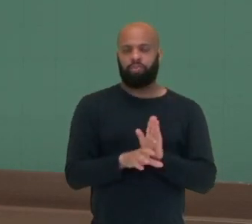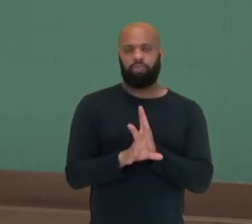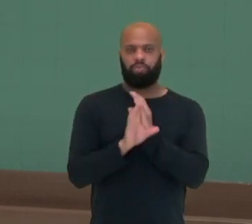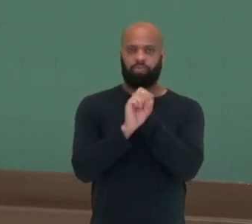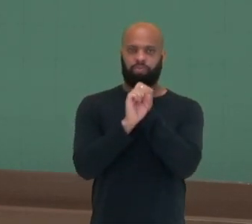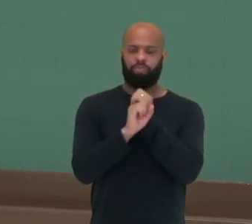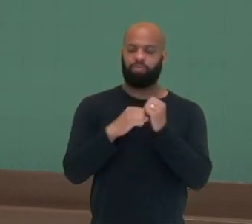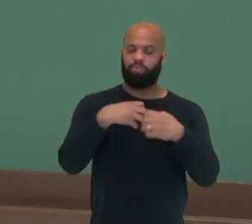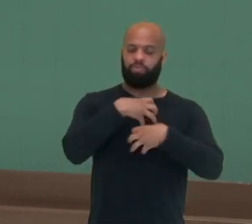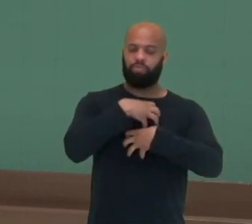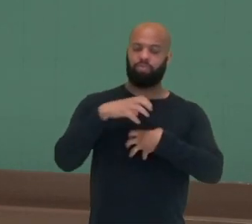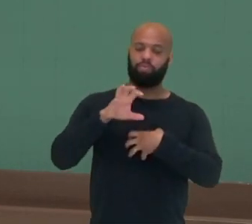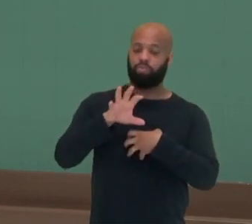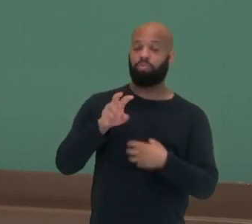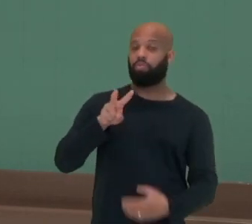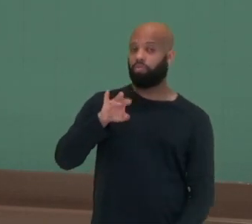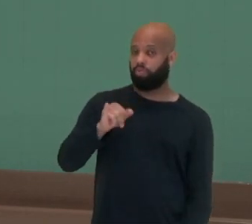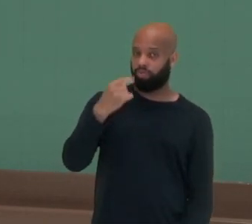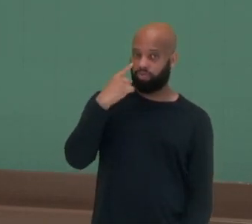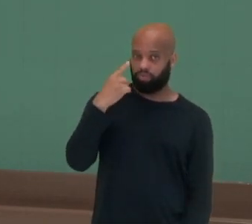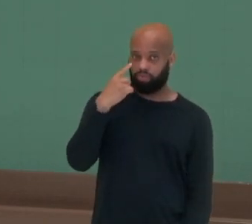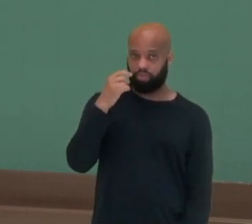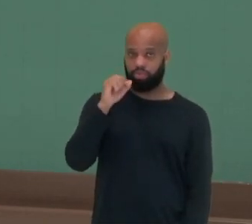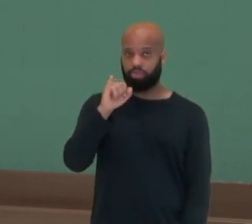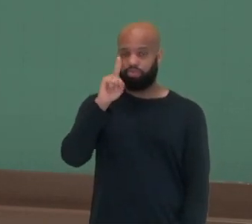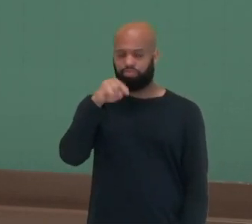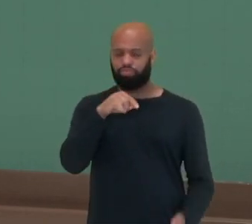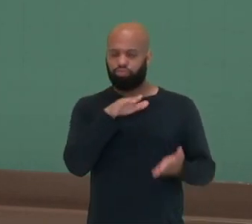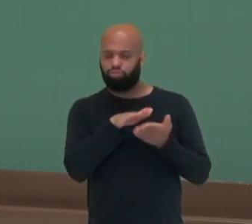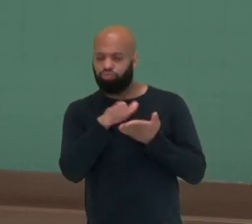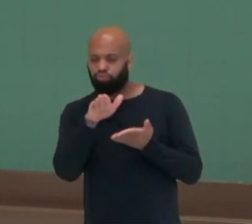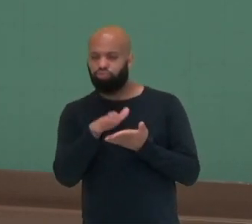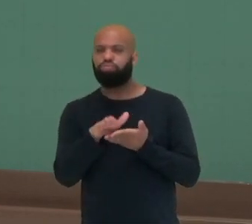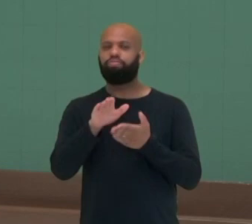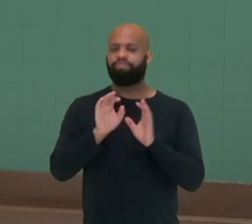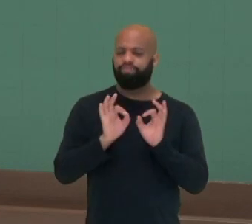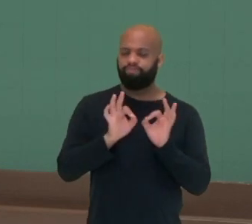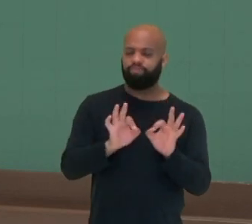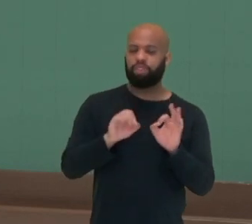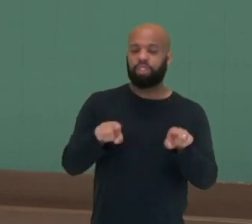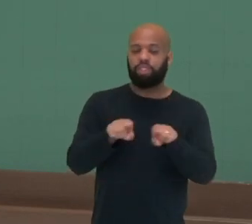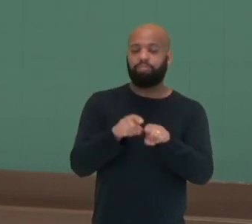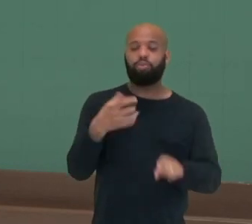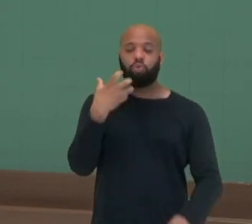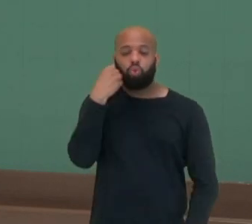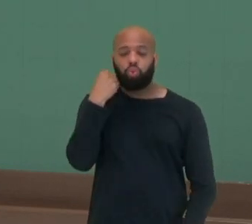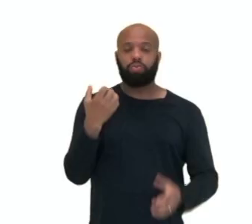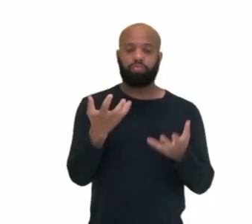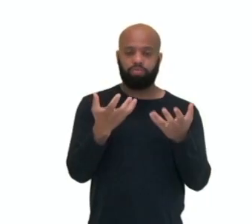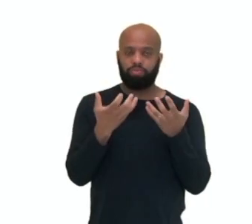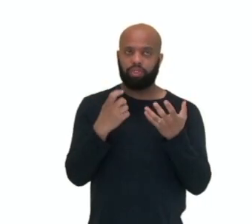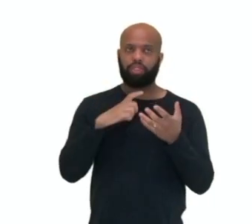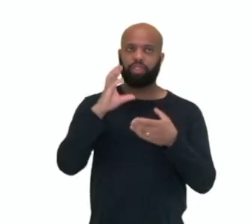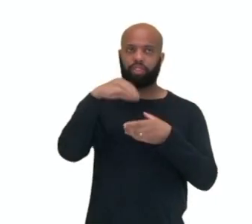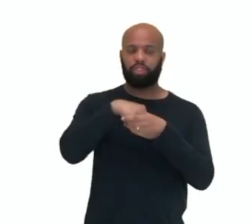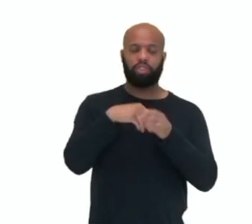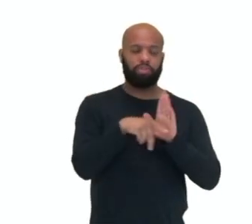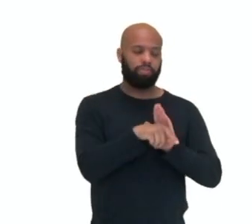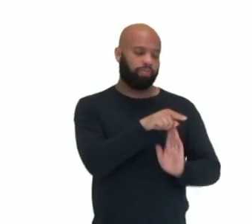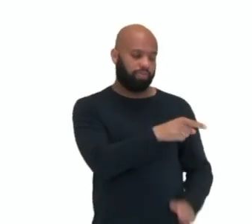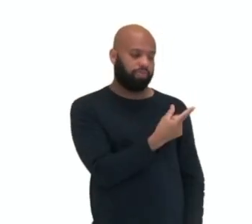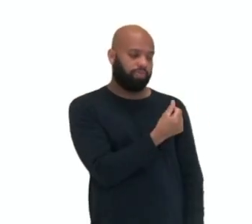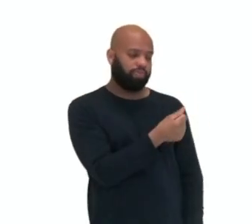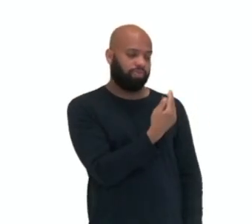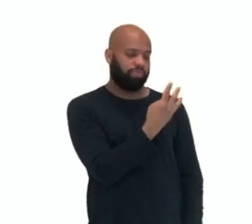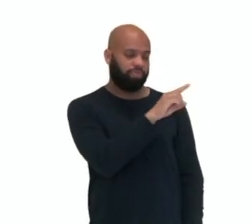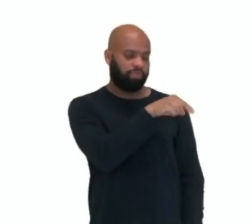para ver se os seus custos, as despesas fixas que você tem e o lucro que você espera está dentro desses 4,50.